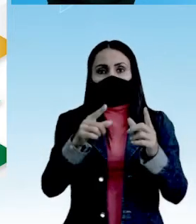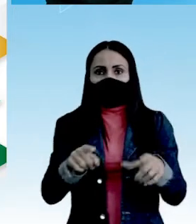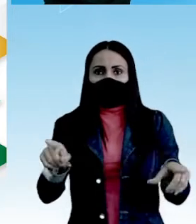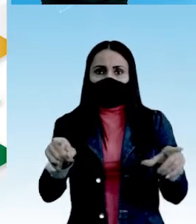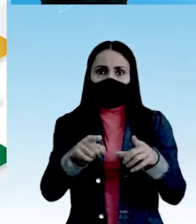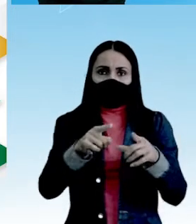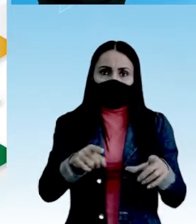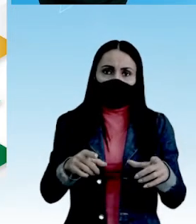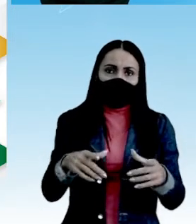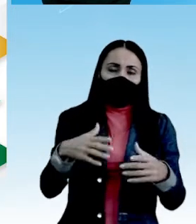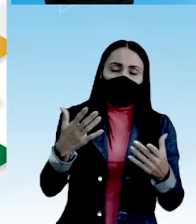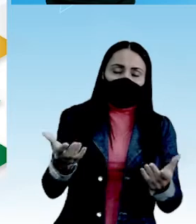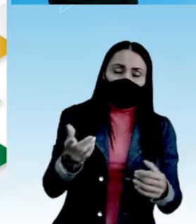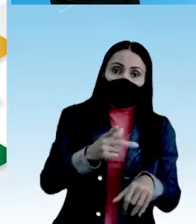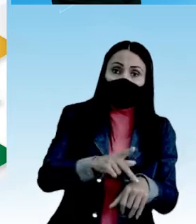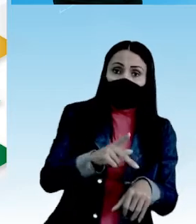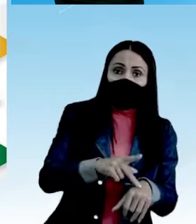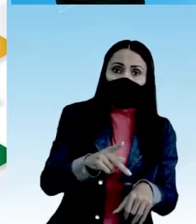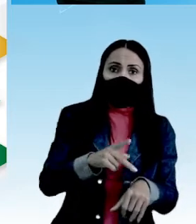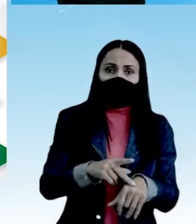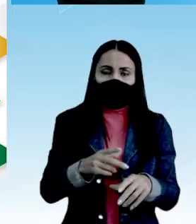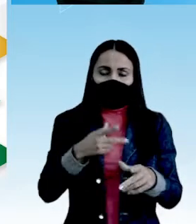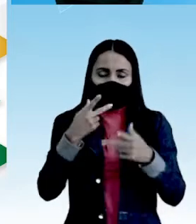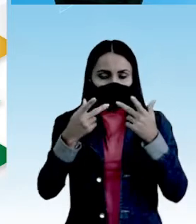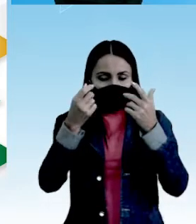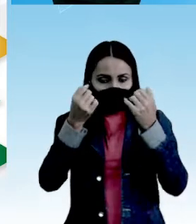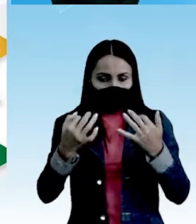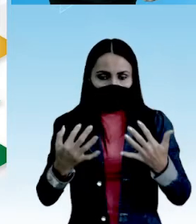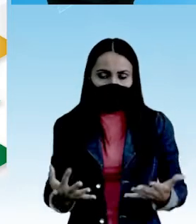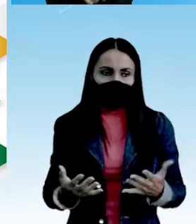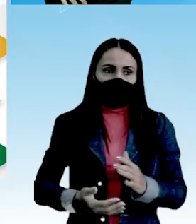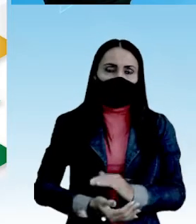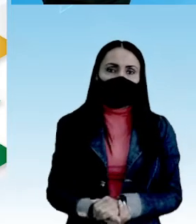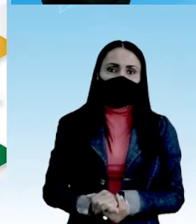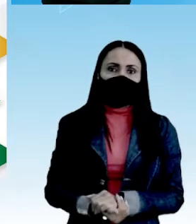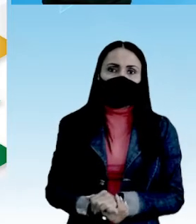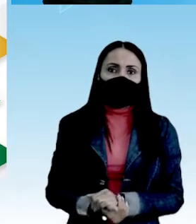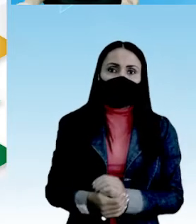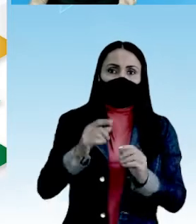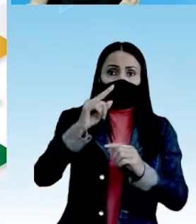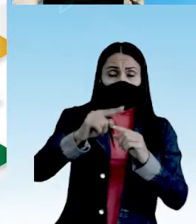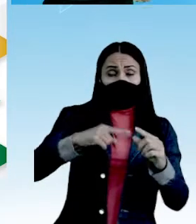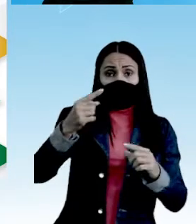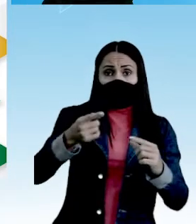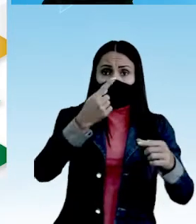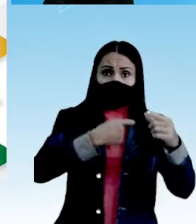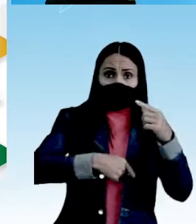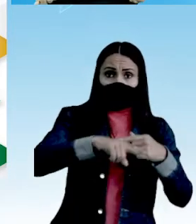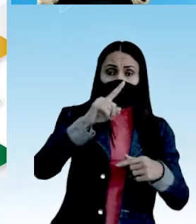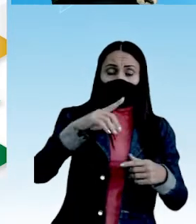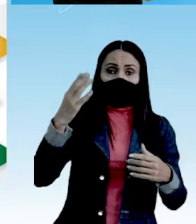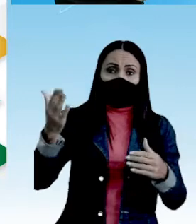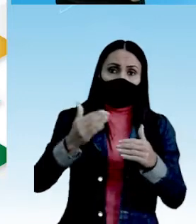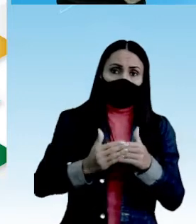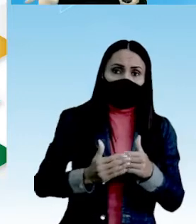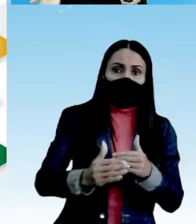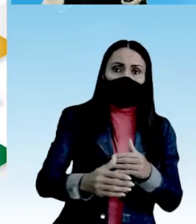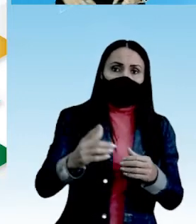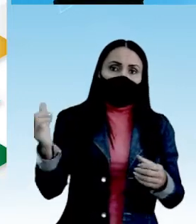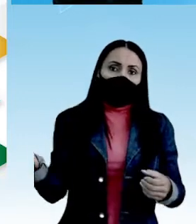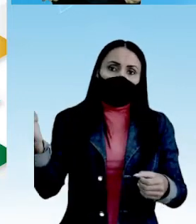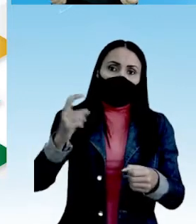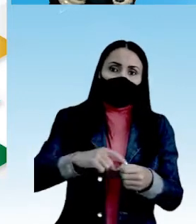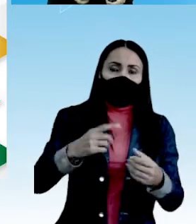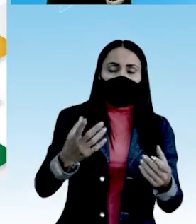preto, né? Fala mais ou menos disso. E, enfim, né? Aí depois que ela fez sucesso, né? Que começou a ganhar dinheiro, ele voltou para